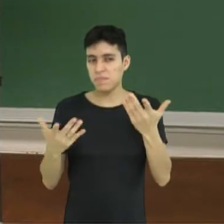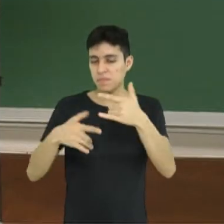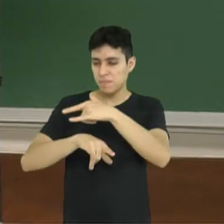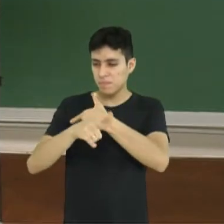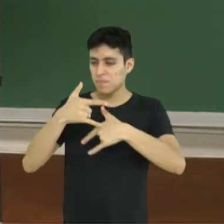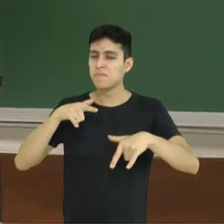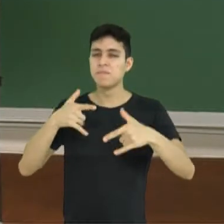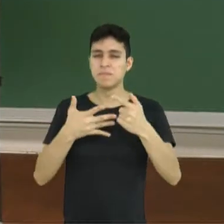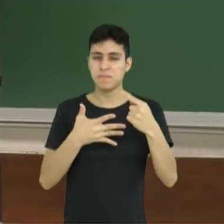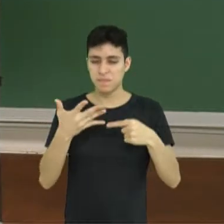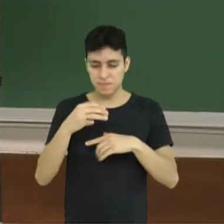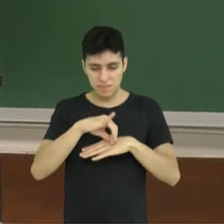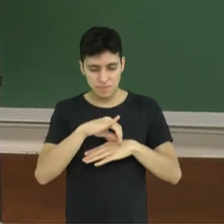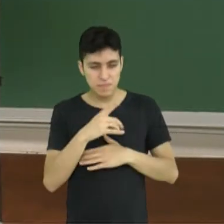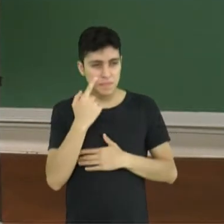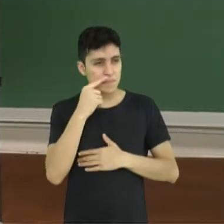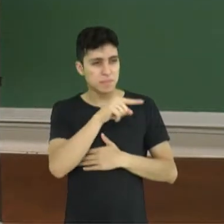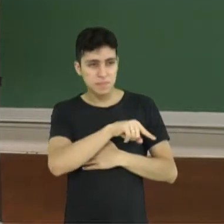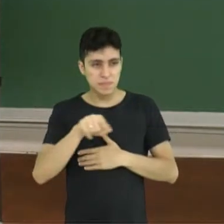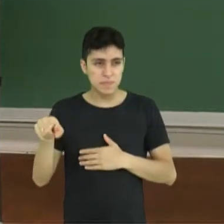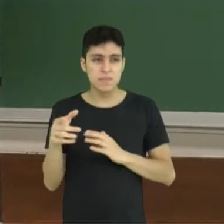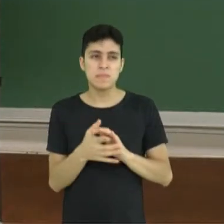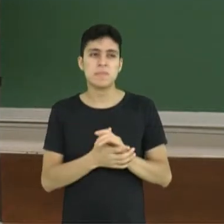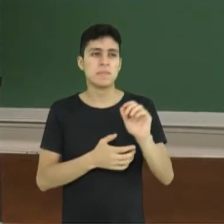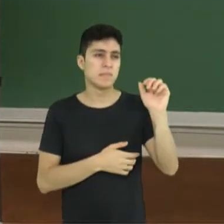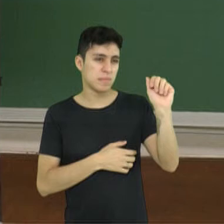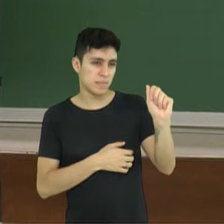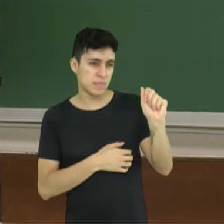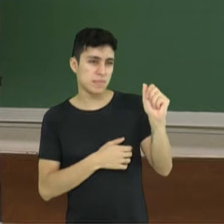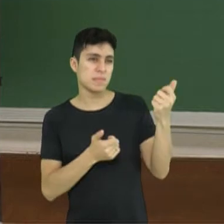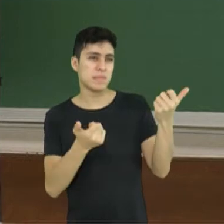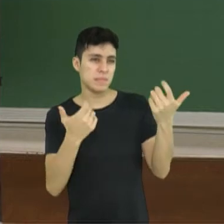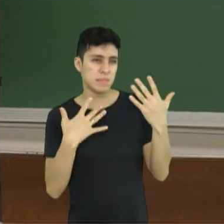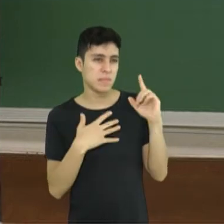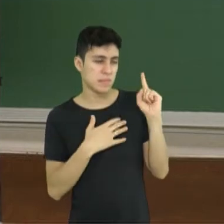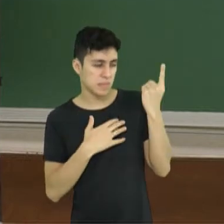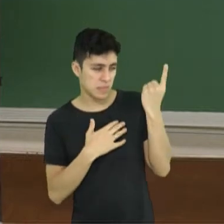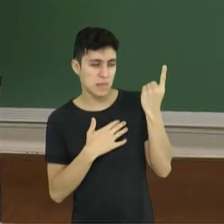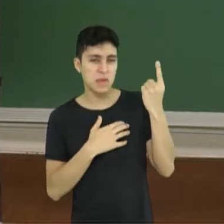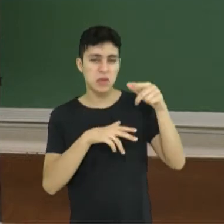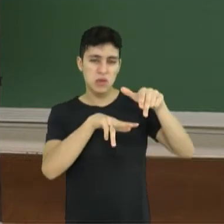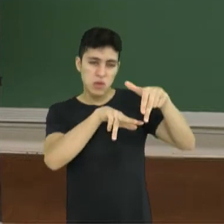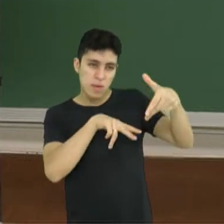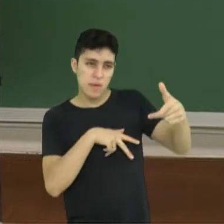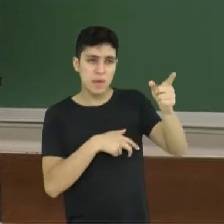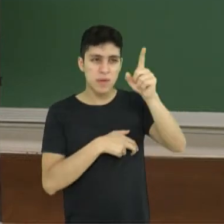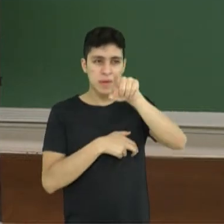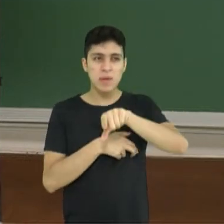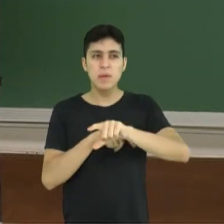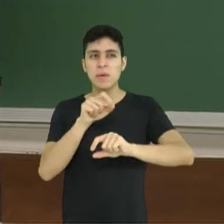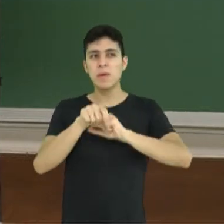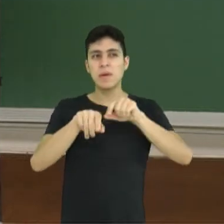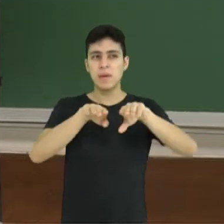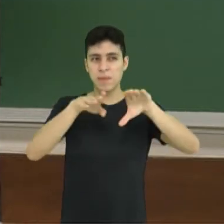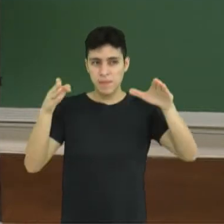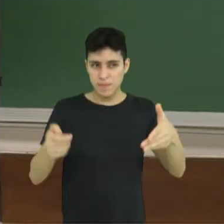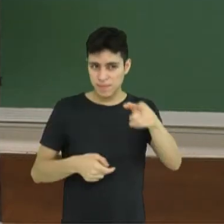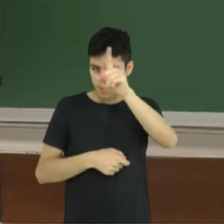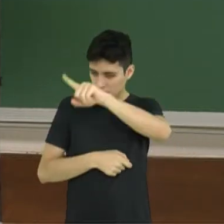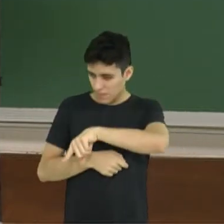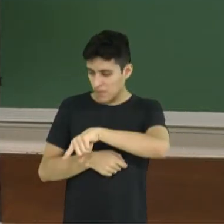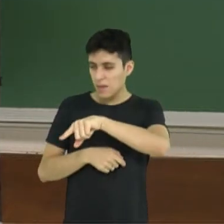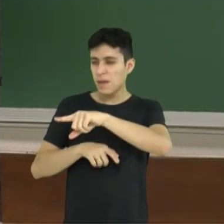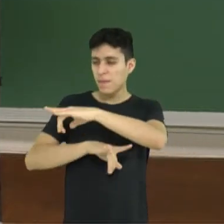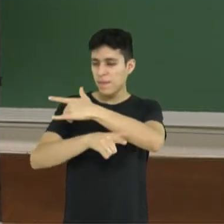manipulando os objetos. Então, vamos lá. A letra A está falando que o primeiro é teatro de sombra, o segundo é de balcão e o terceiro